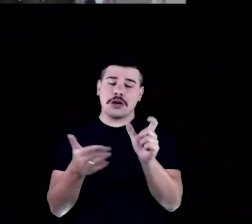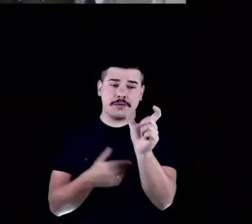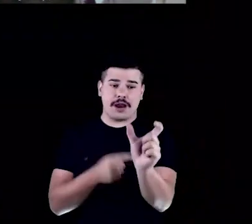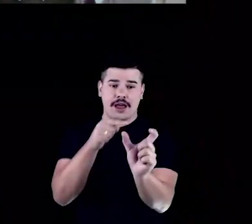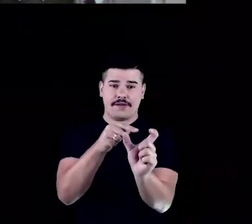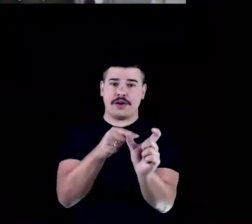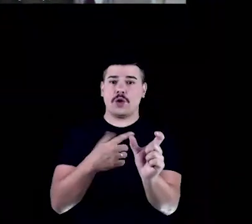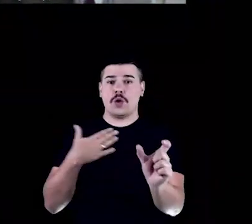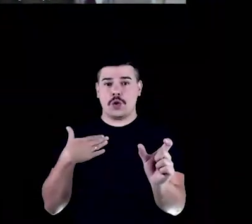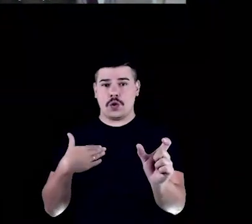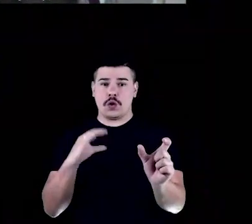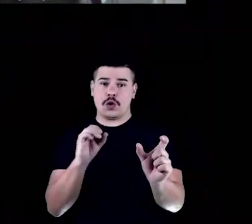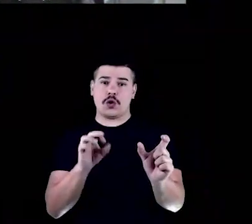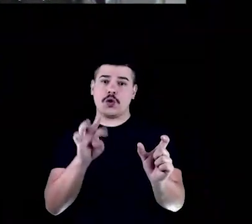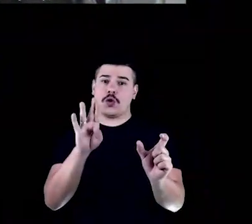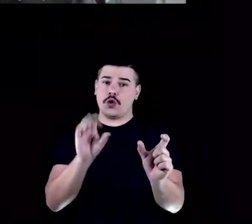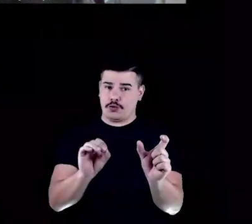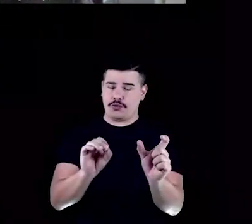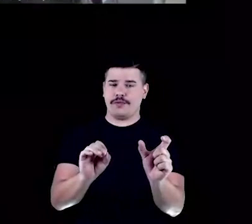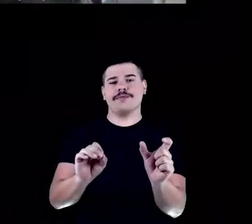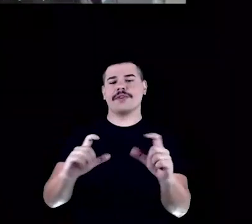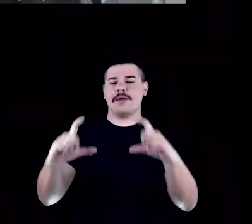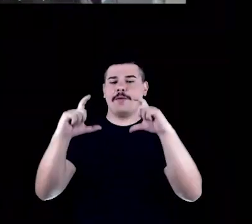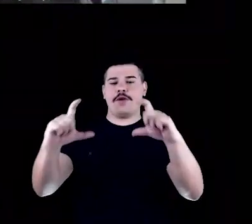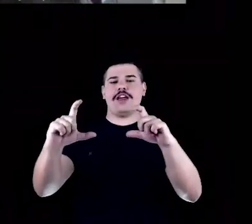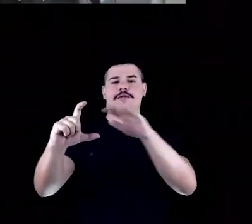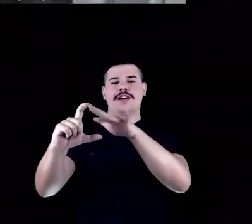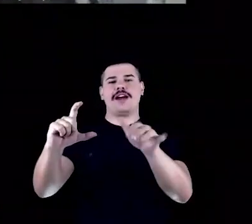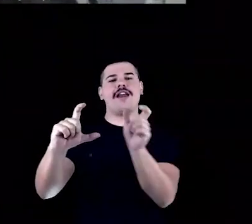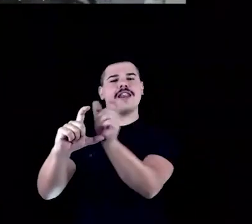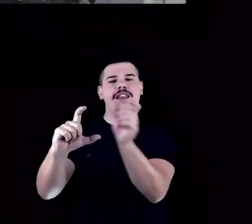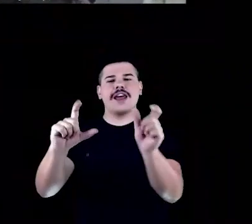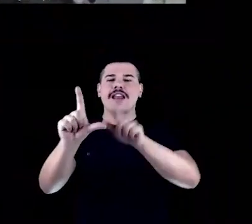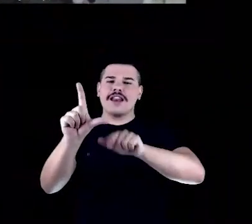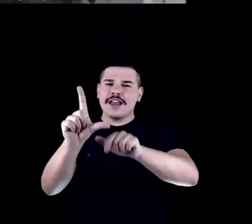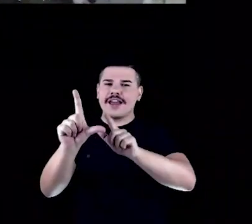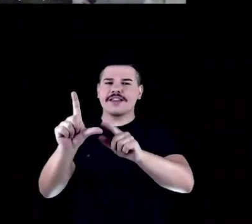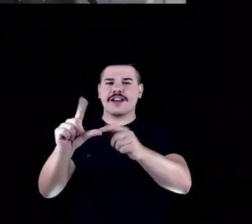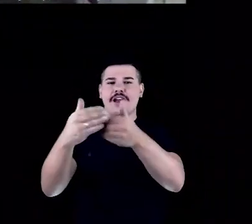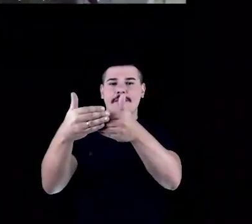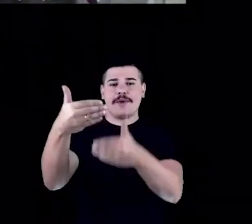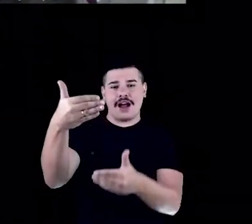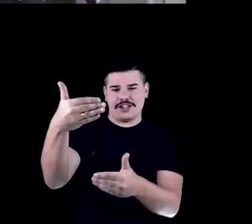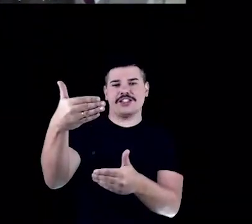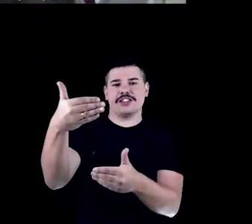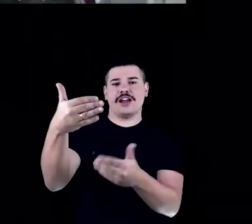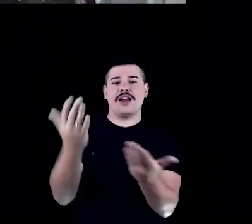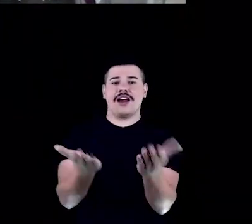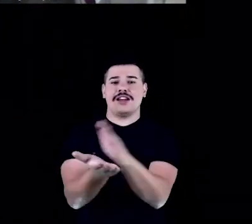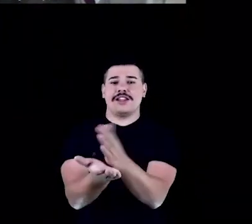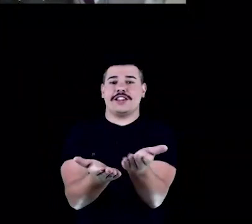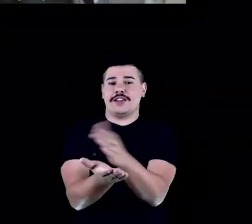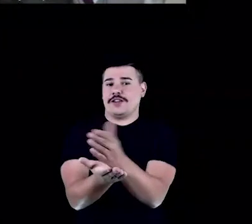pode tanto ver o corpo do poema, que é a letra, a página, o vazio, o cheio,